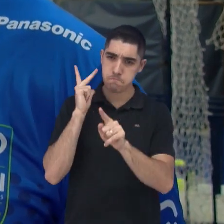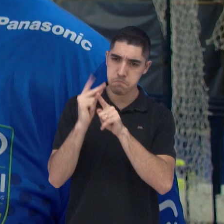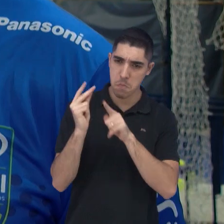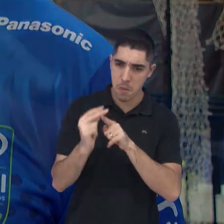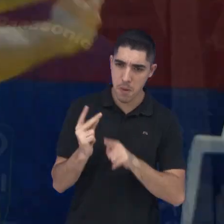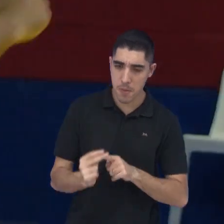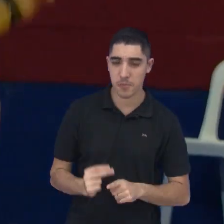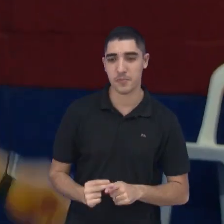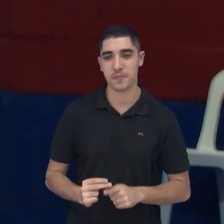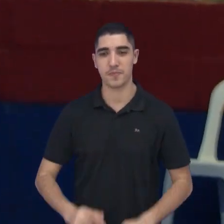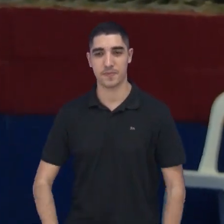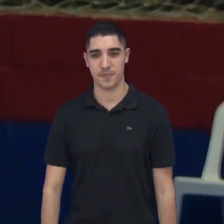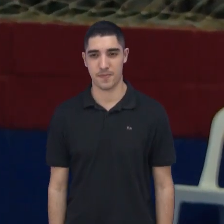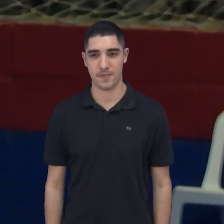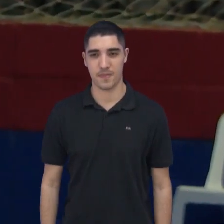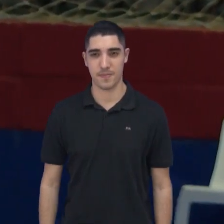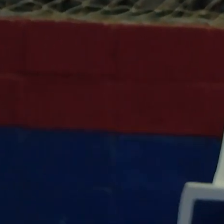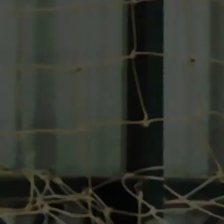ganhar os jogos.